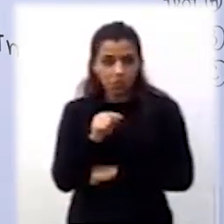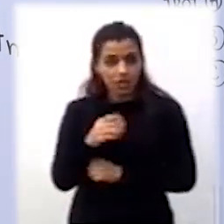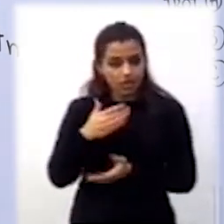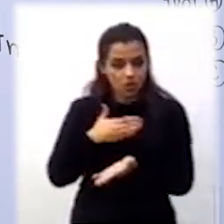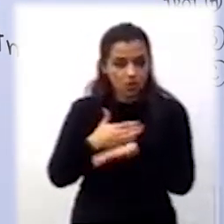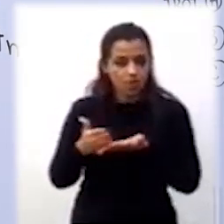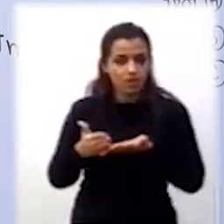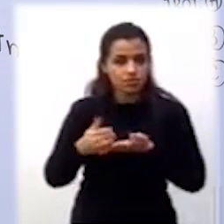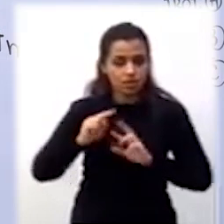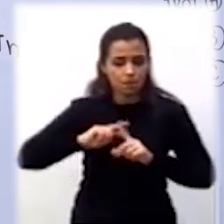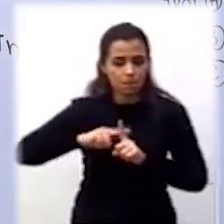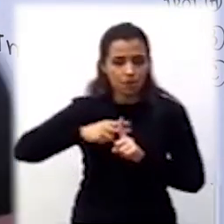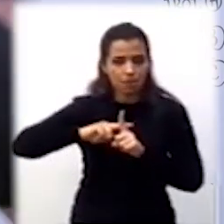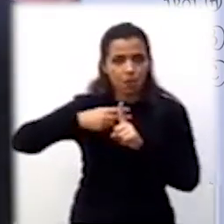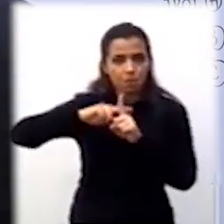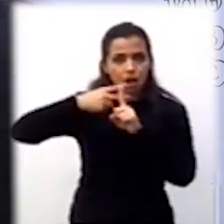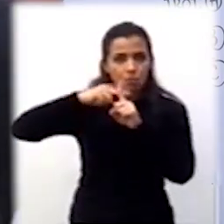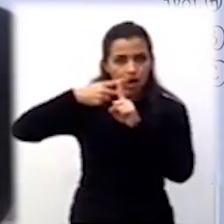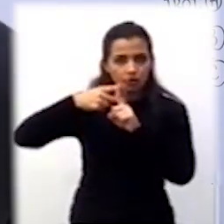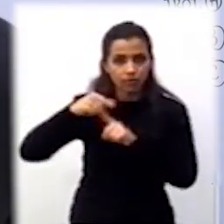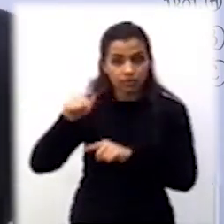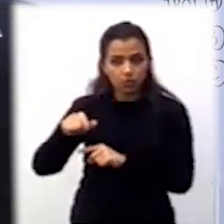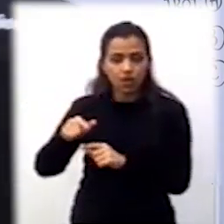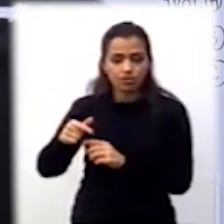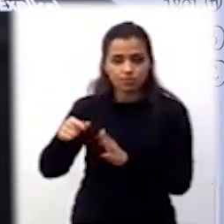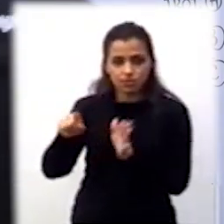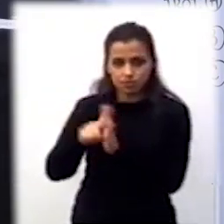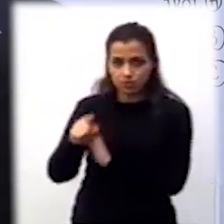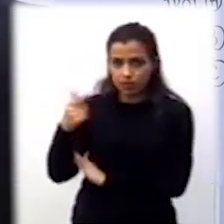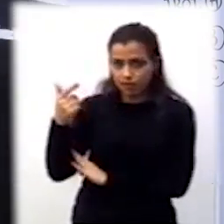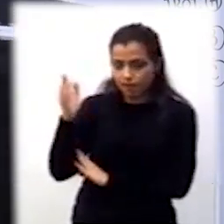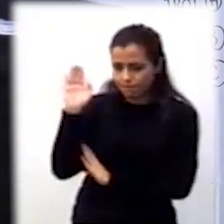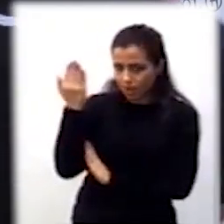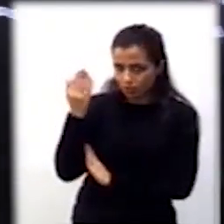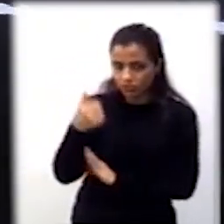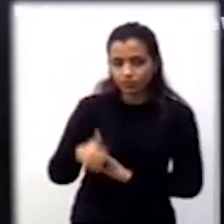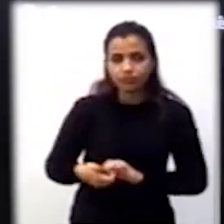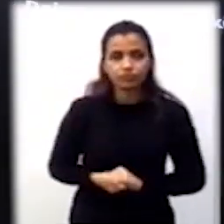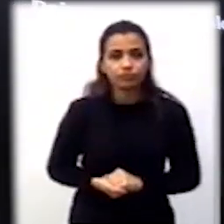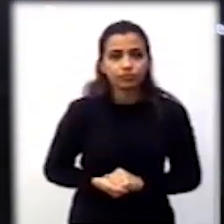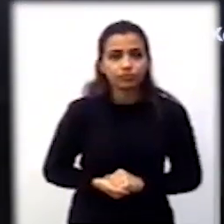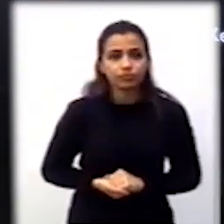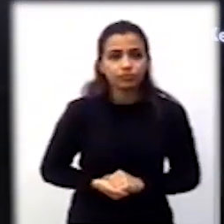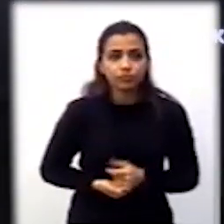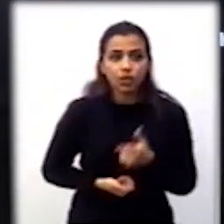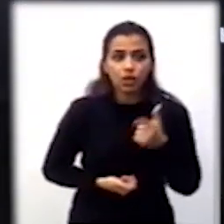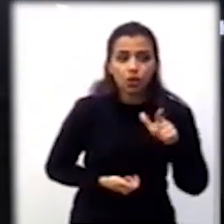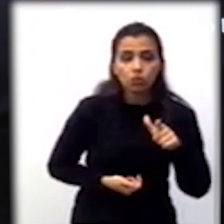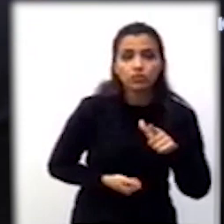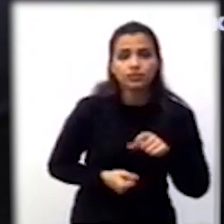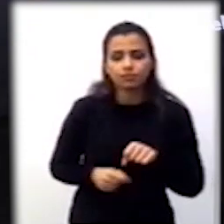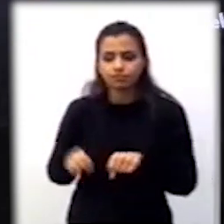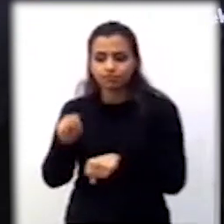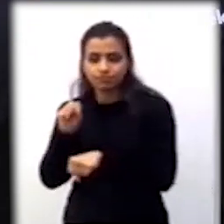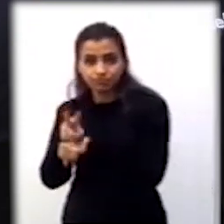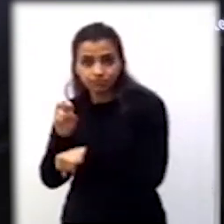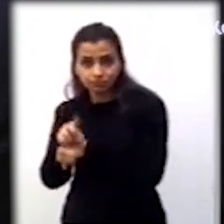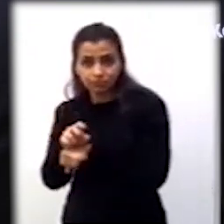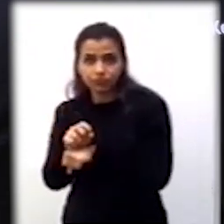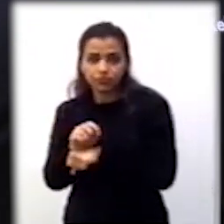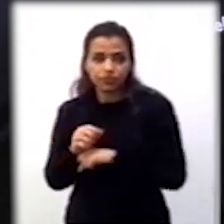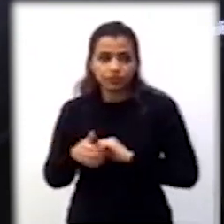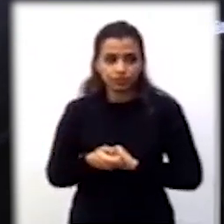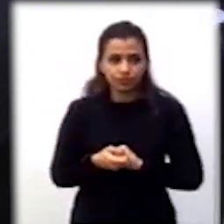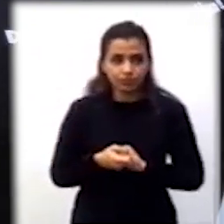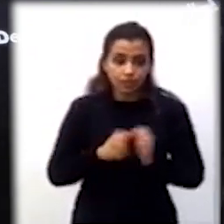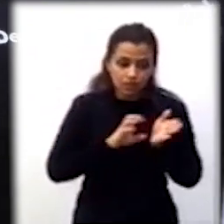replicar. Então essa é falsa. Outra, fala assim, apesar de poder ser causada por fungos e bactérias, a pneumonia, olha aí o quadro